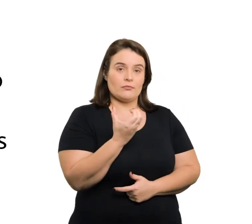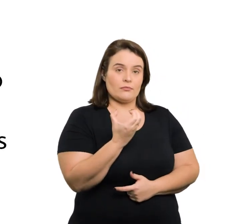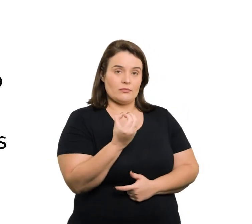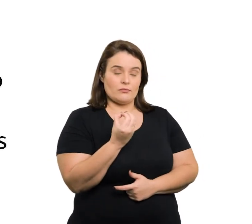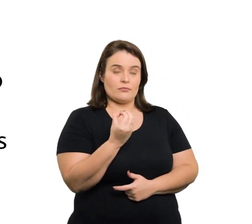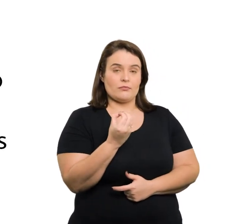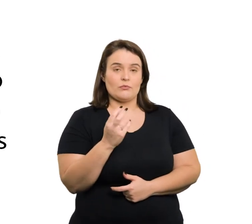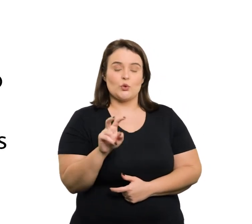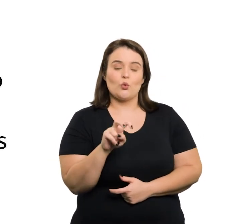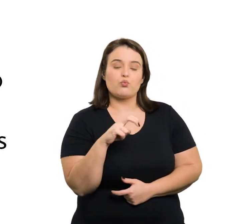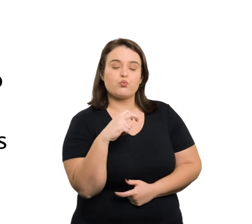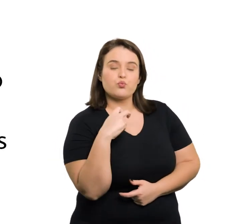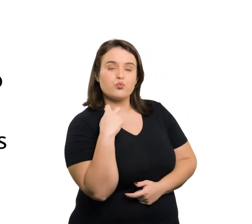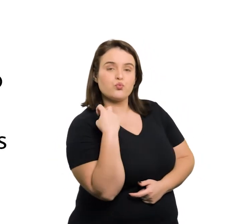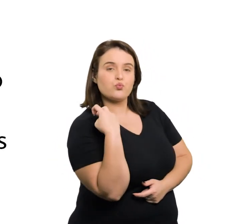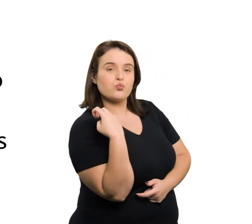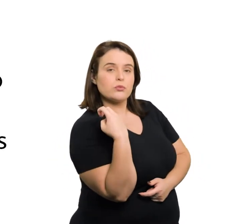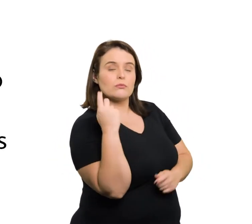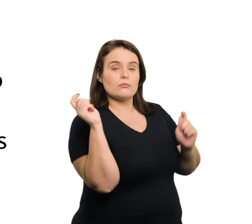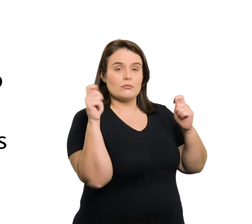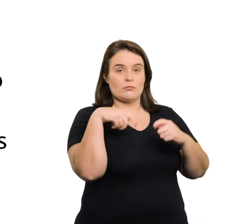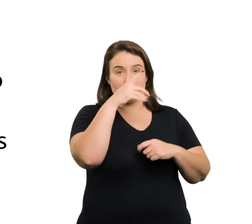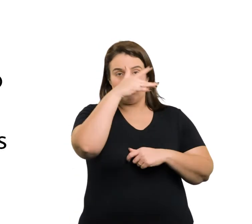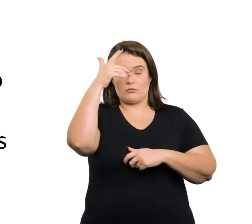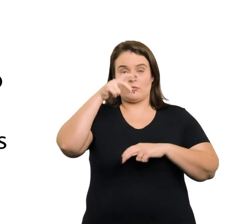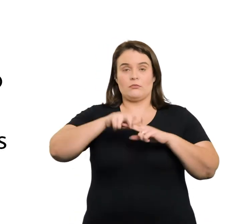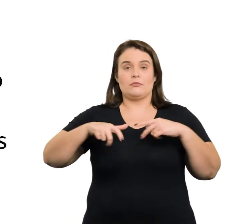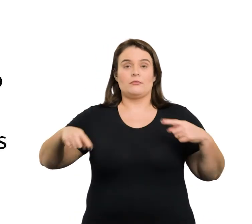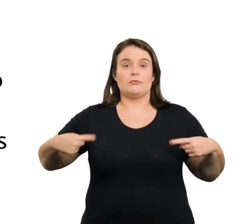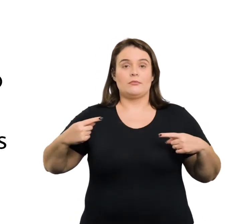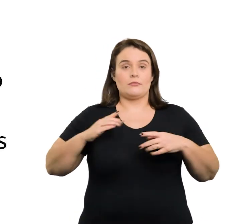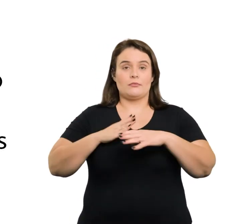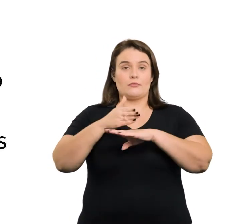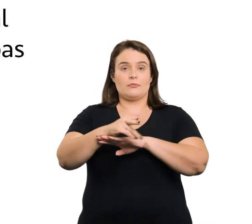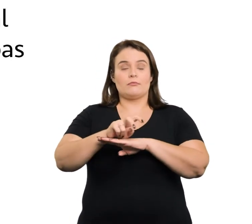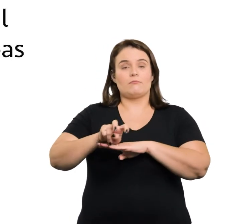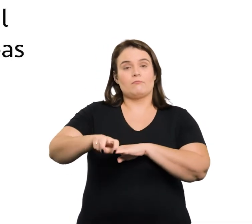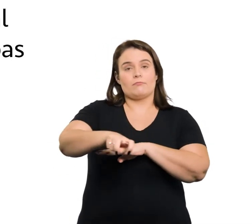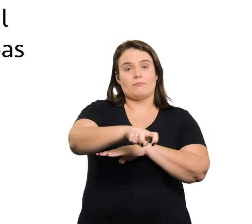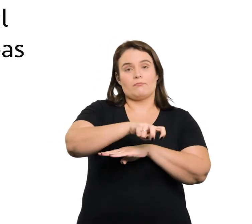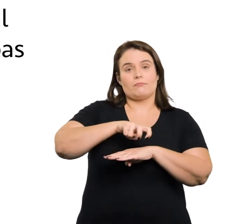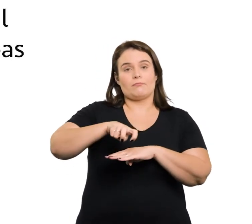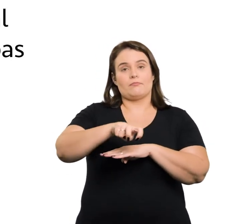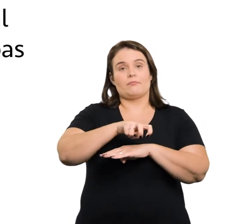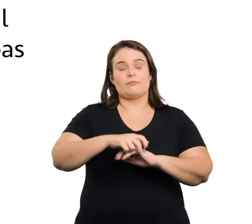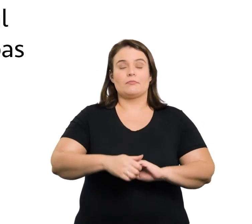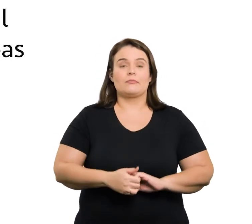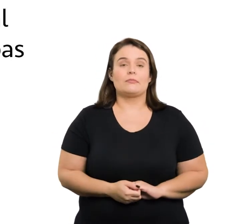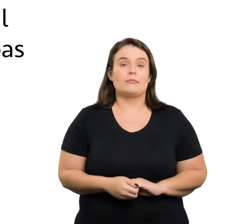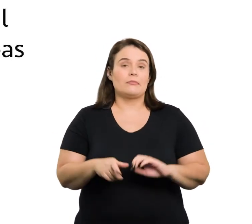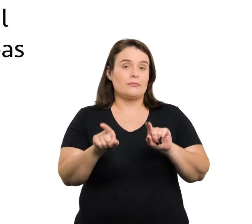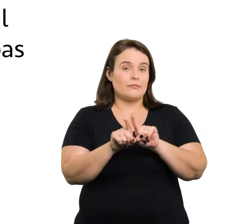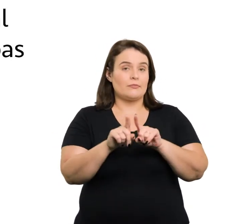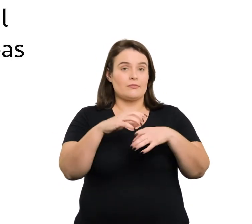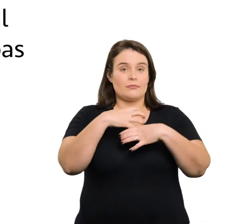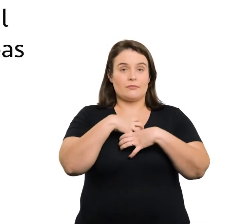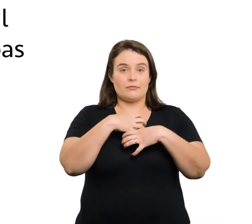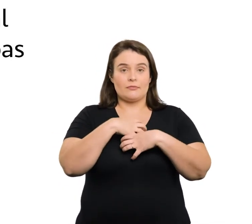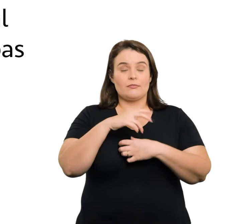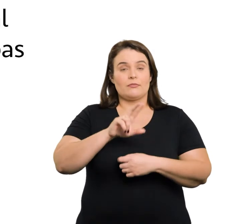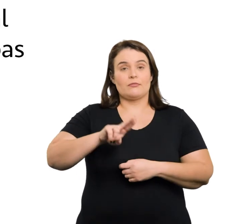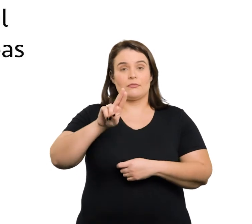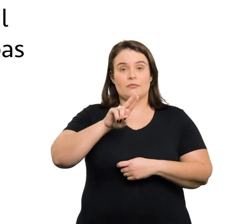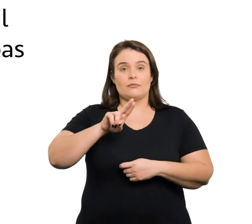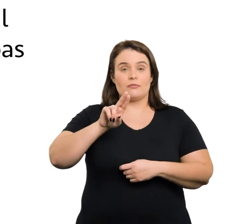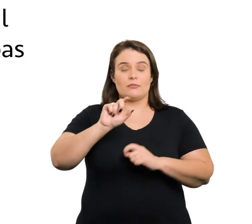de 360 graus, permitindo a uma pessoa em cadeira de rodas entrar e circular em seu espaço, e